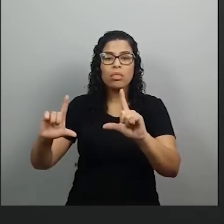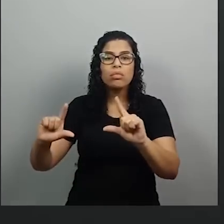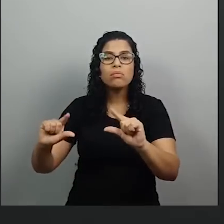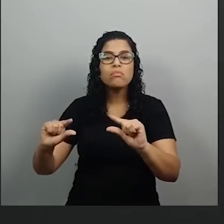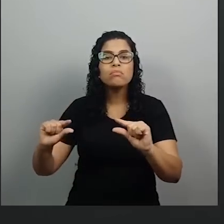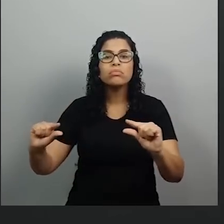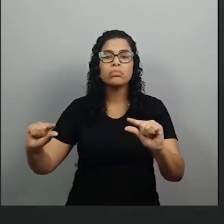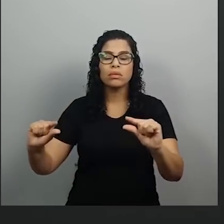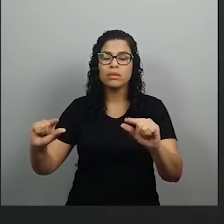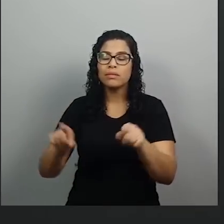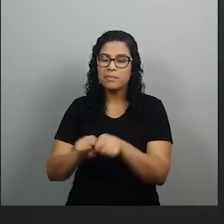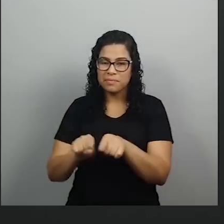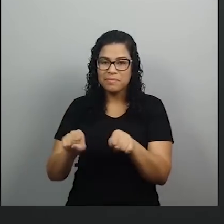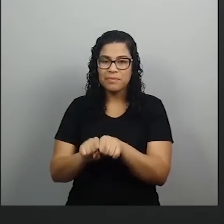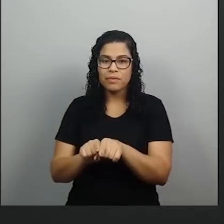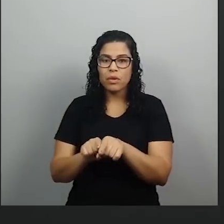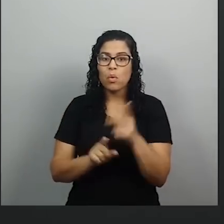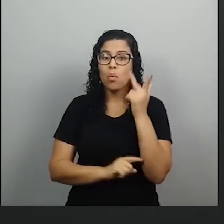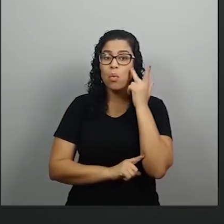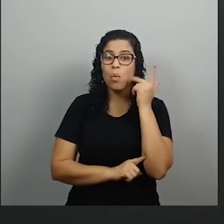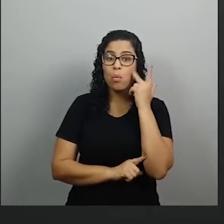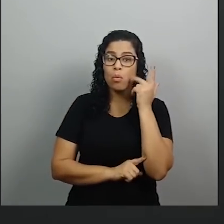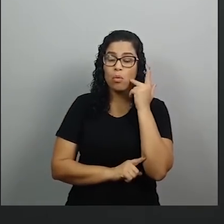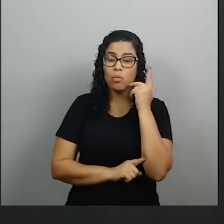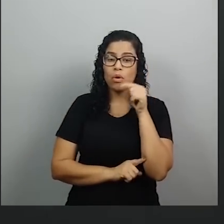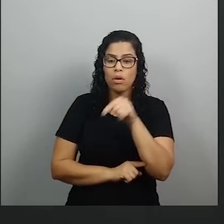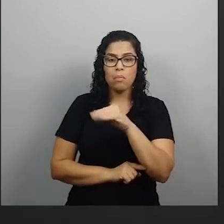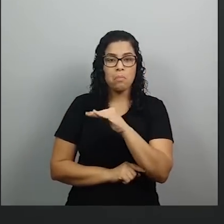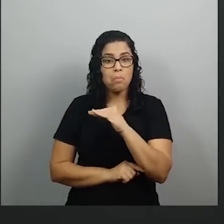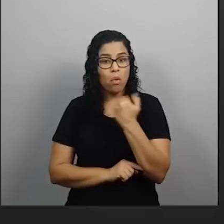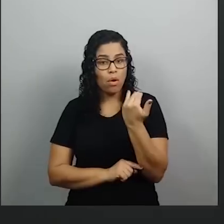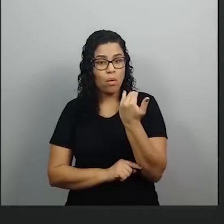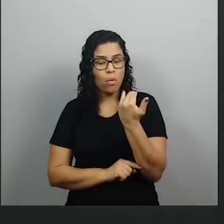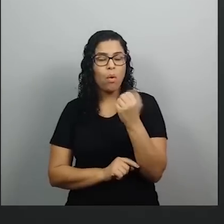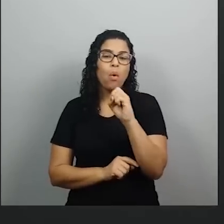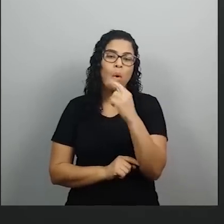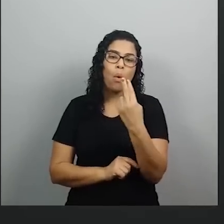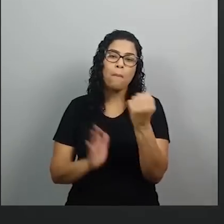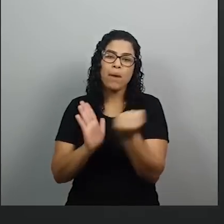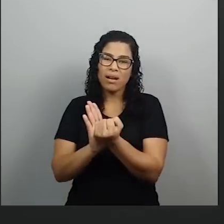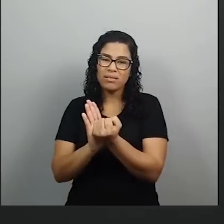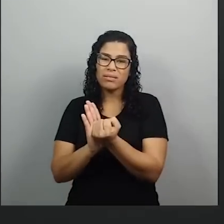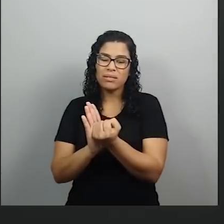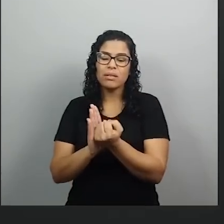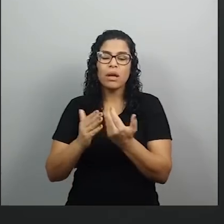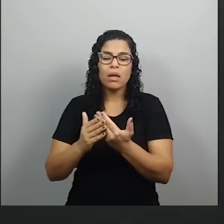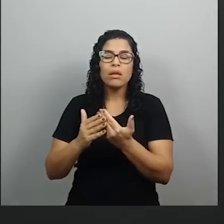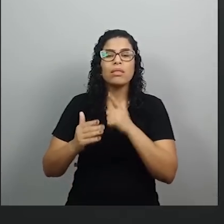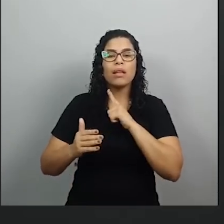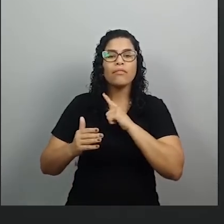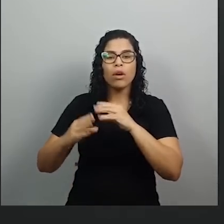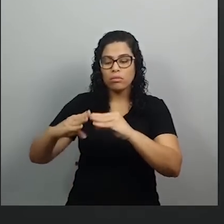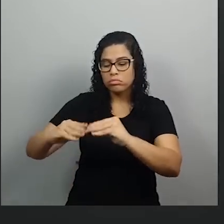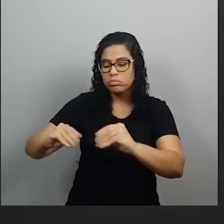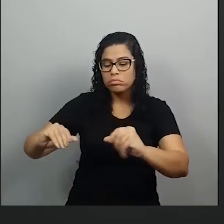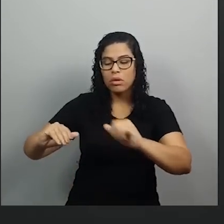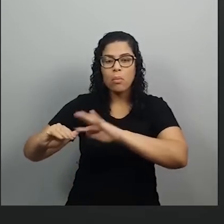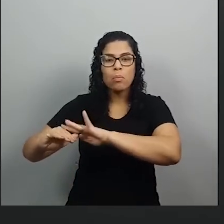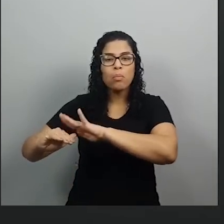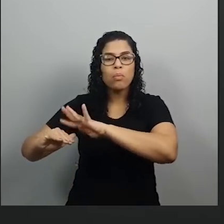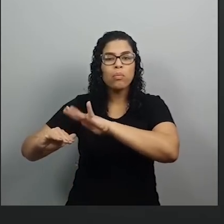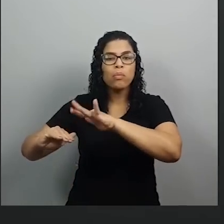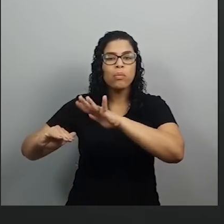assim, é muito comum, que esse ser, ele morreu, ou ele deixou uma marca, e houve uma cobertura, uma